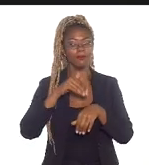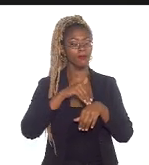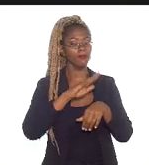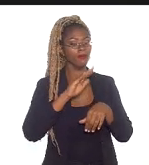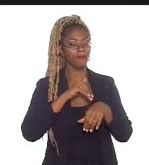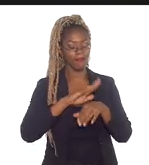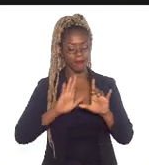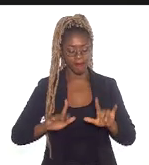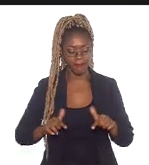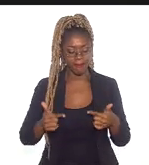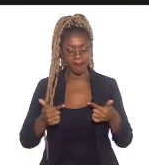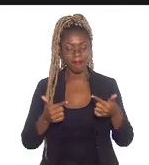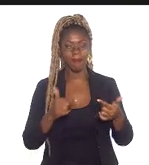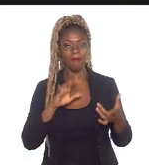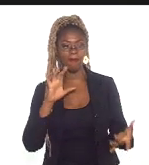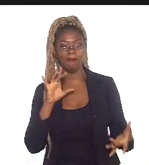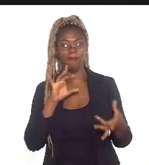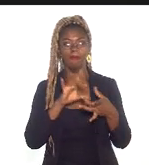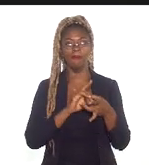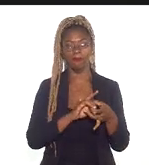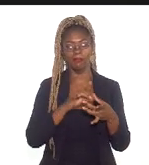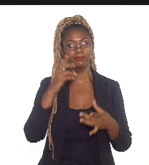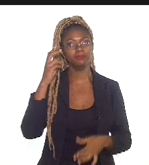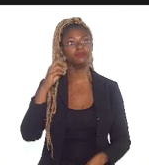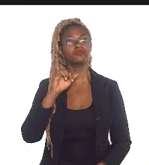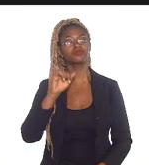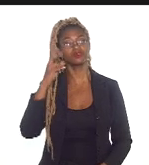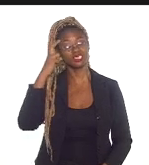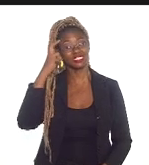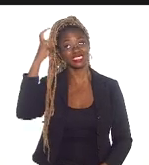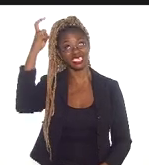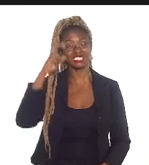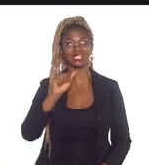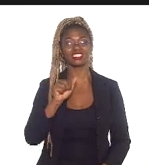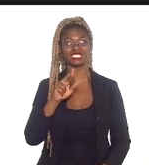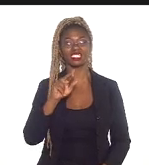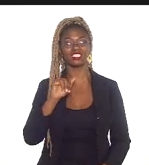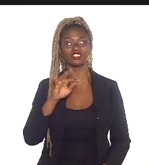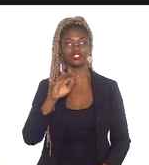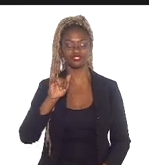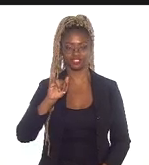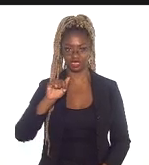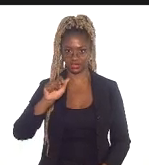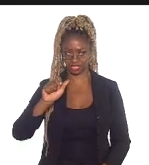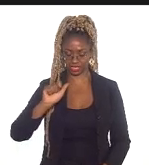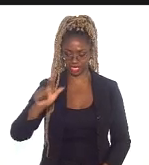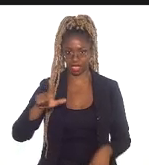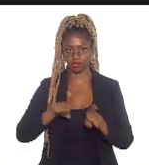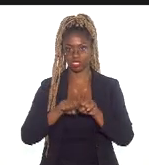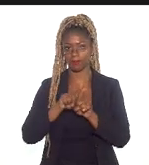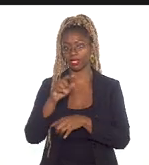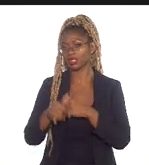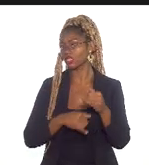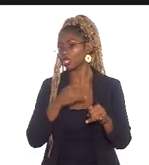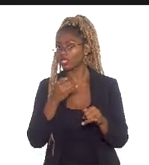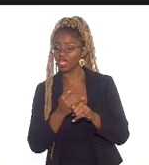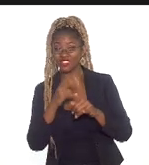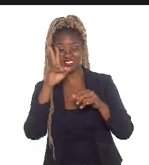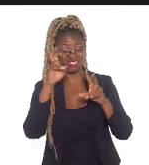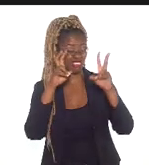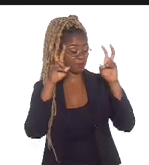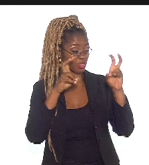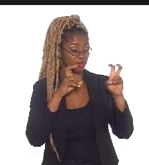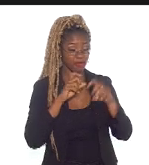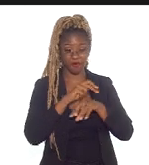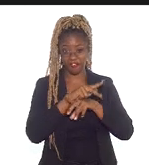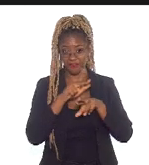mais ações vinculadas à inteligência artificial, internet das coisas e tantos outros temas vinculados